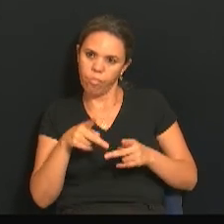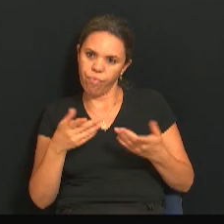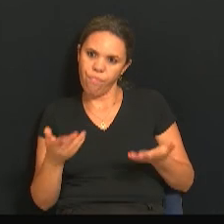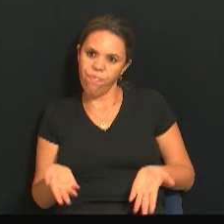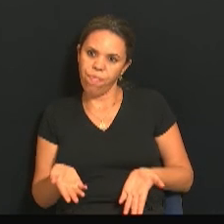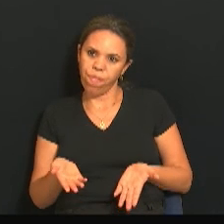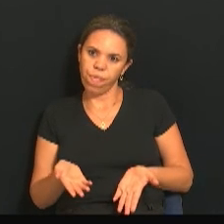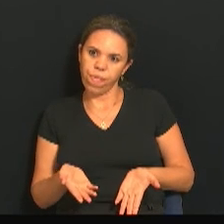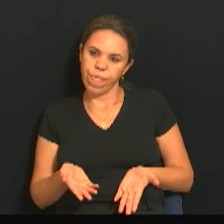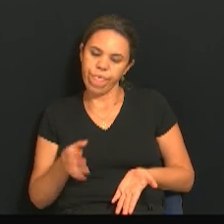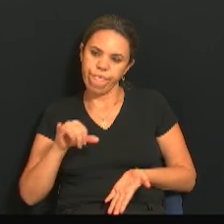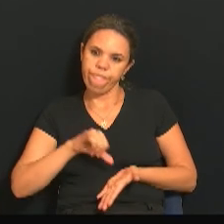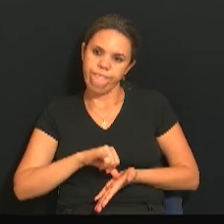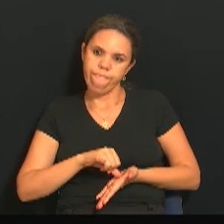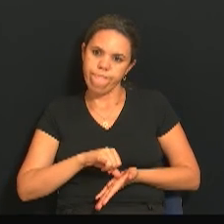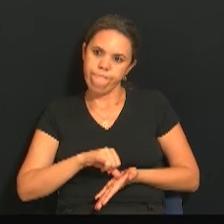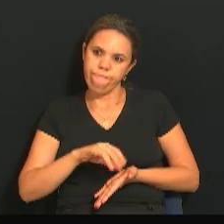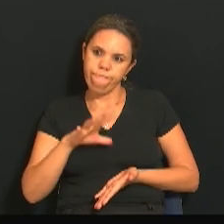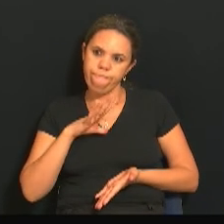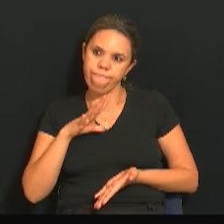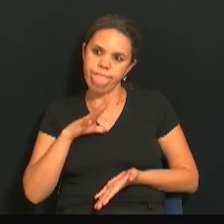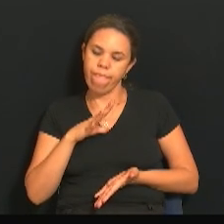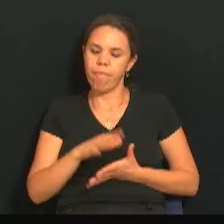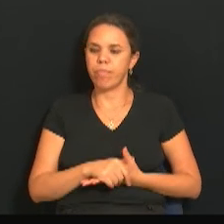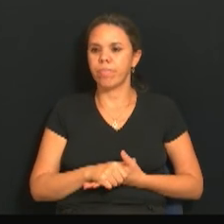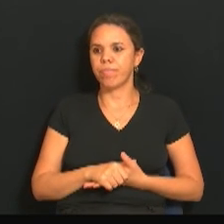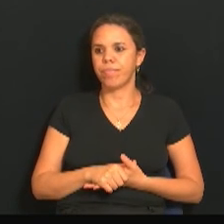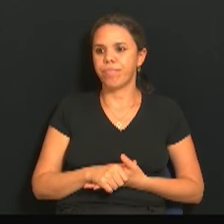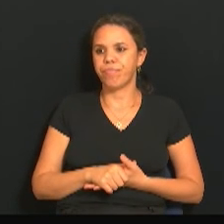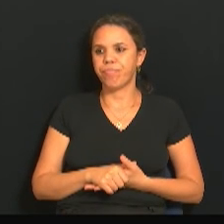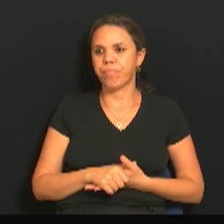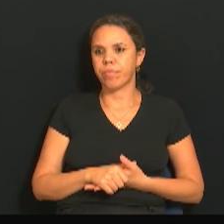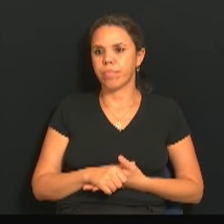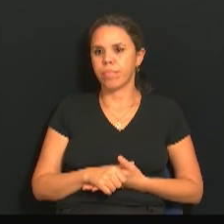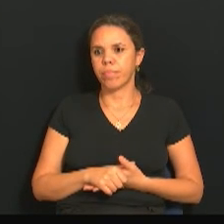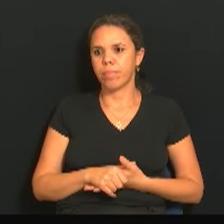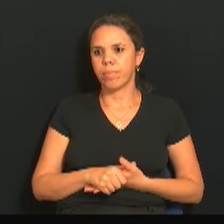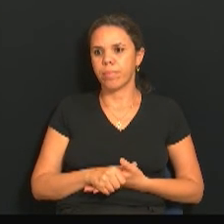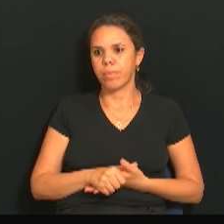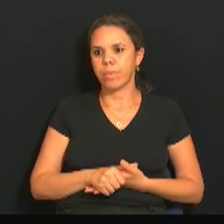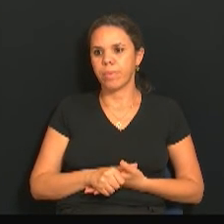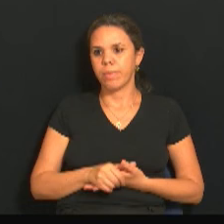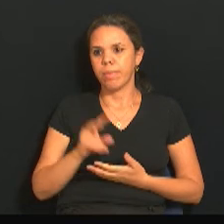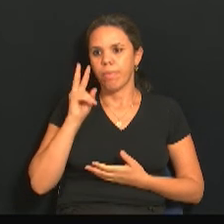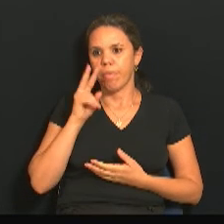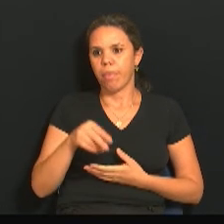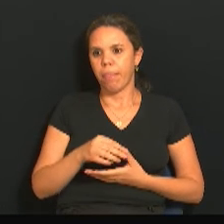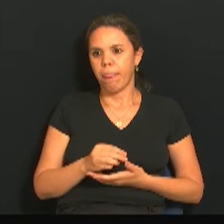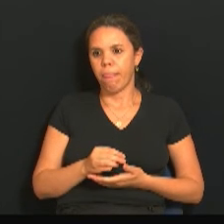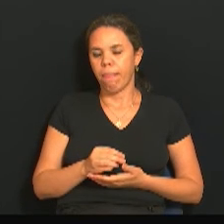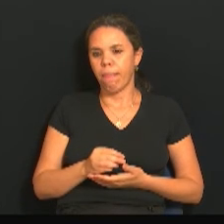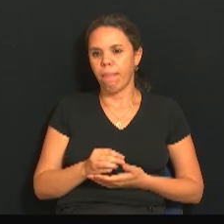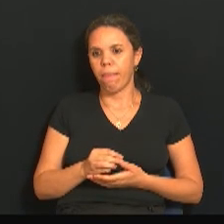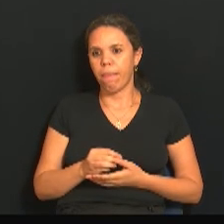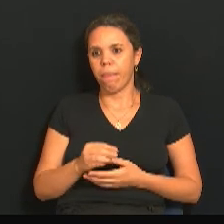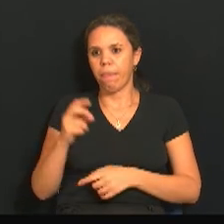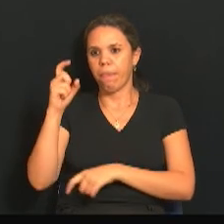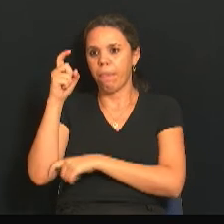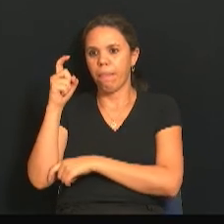no centro da cidade, que não tem ficado mais só no centro, a gente tem visto também no Cambuí, no